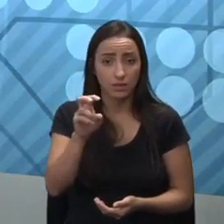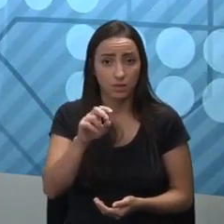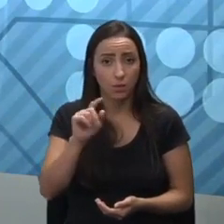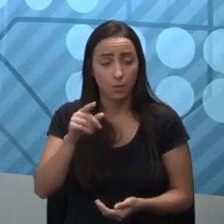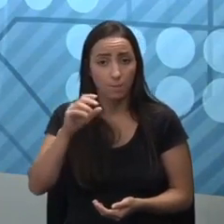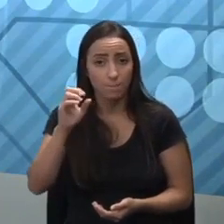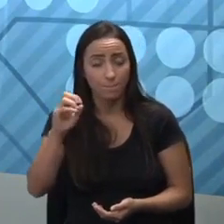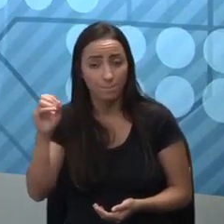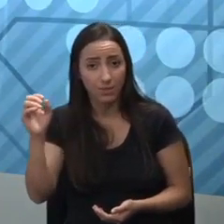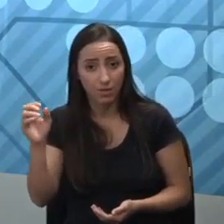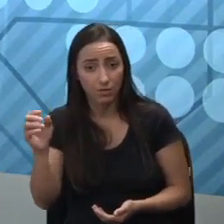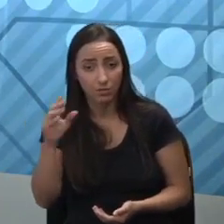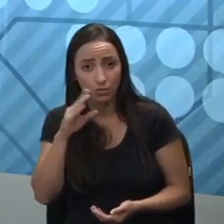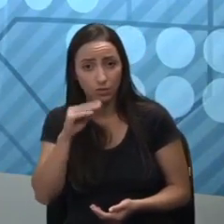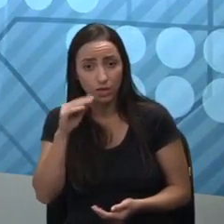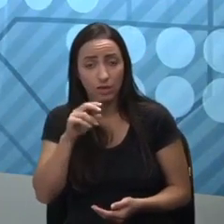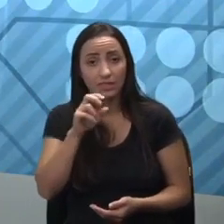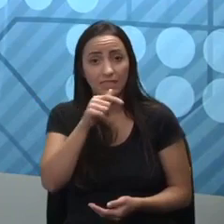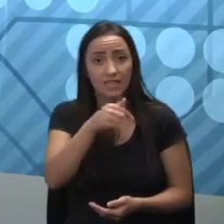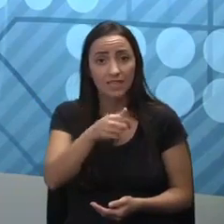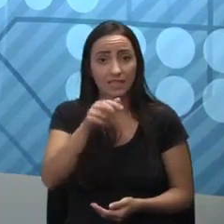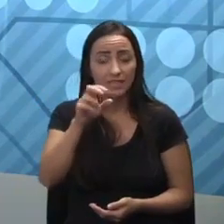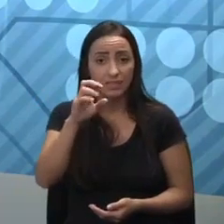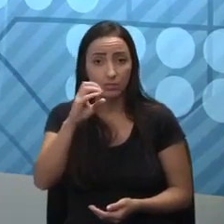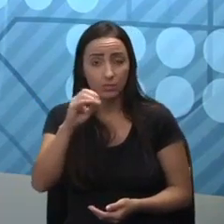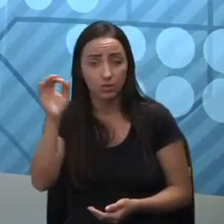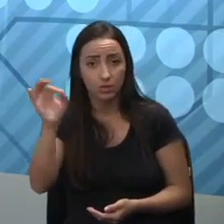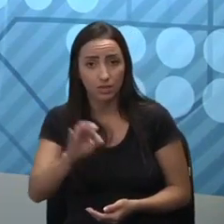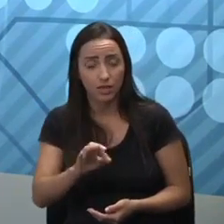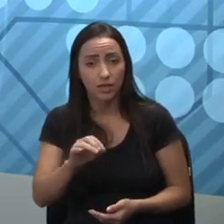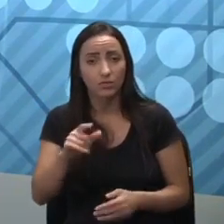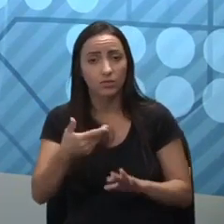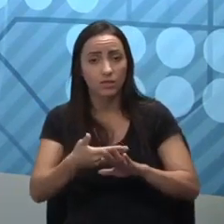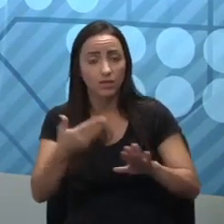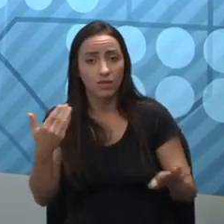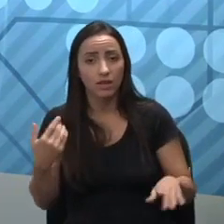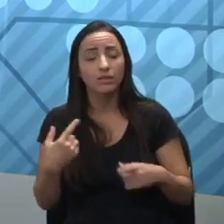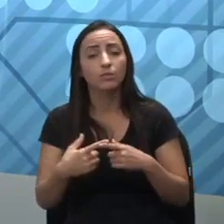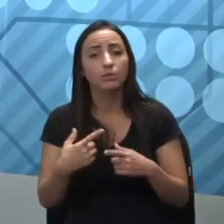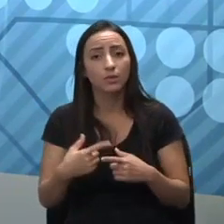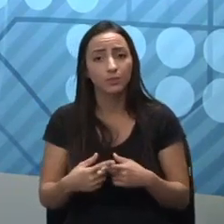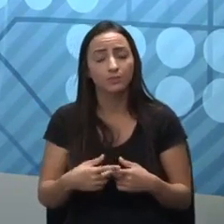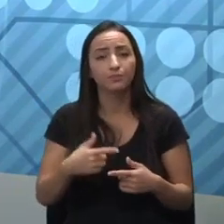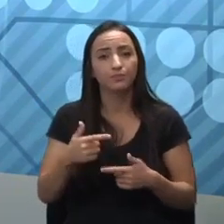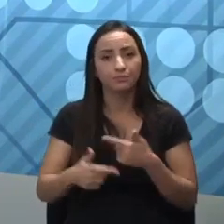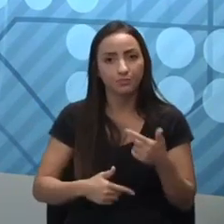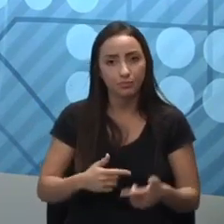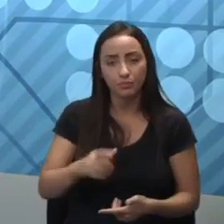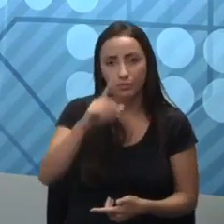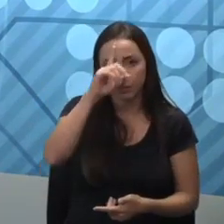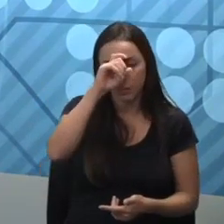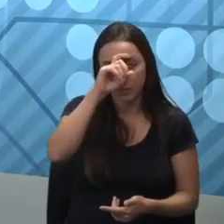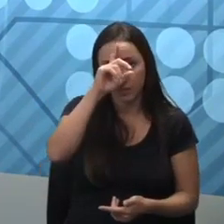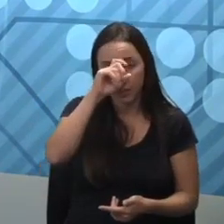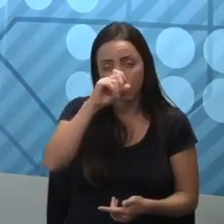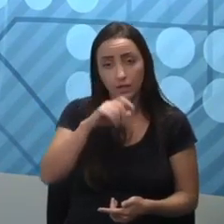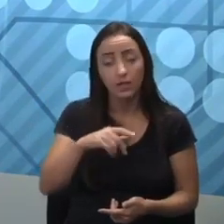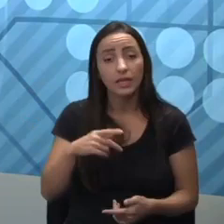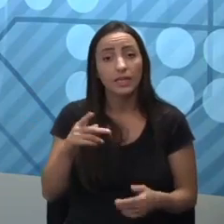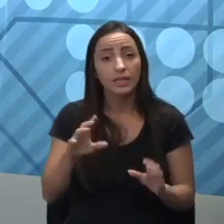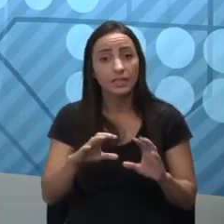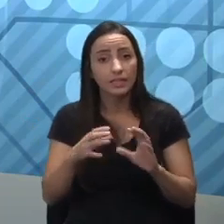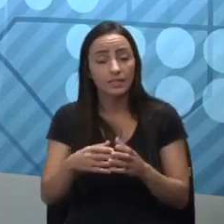da Secretaria de Saúde do Estado de São Paulo, se não me engano, trabalham em hospitais, em ambulatórios e